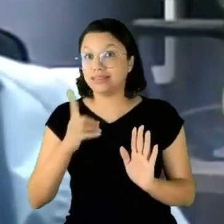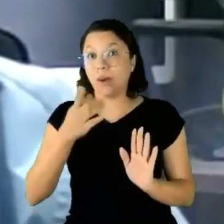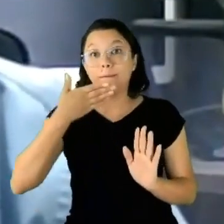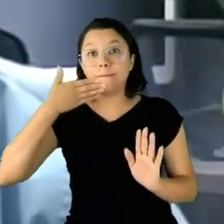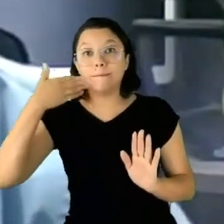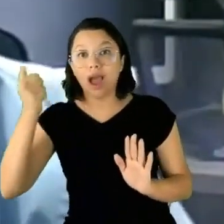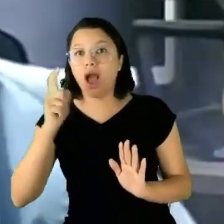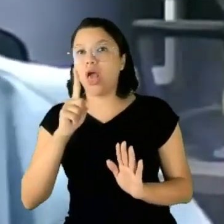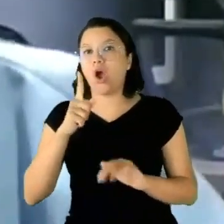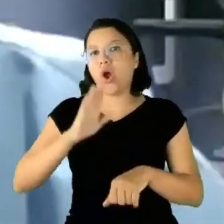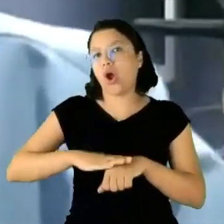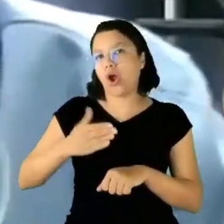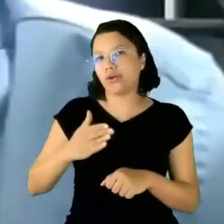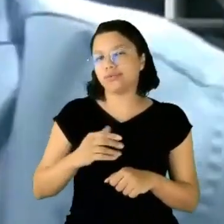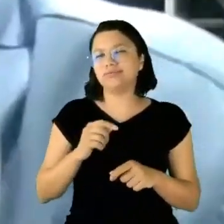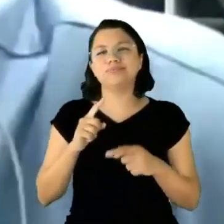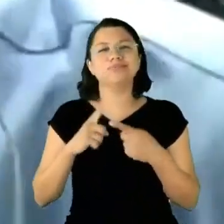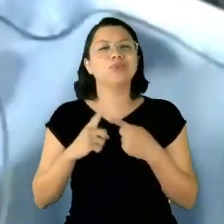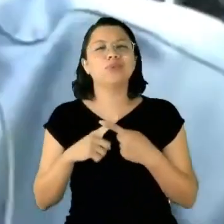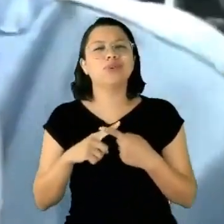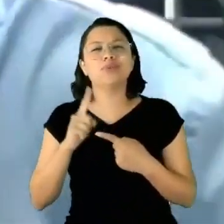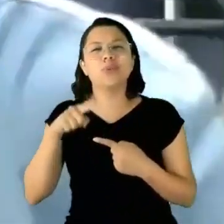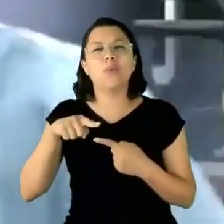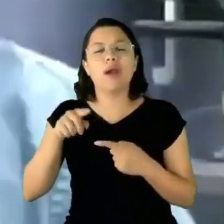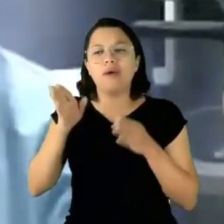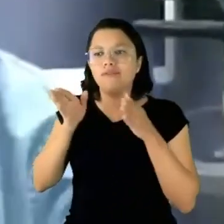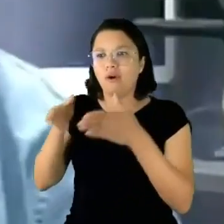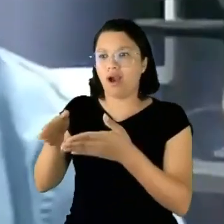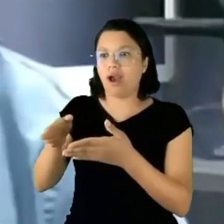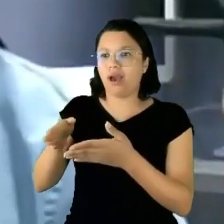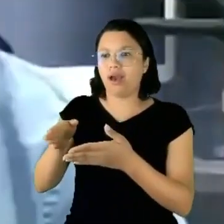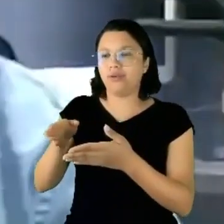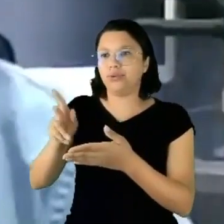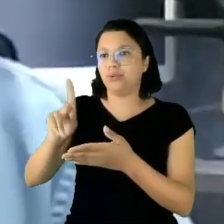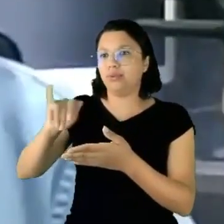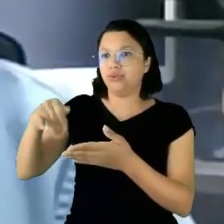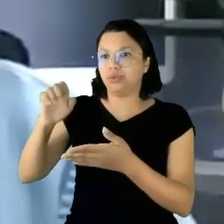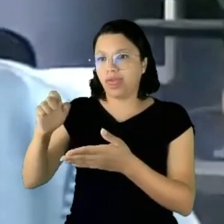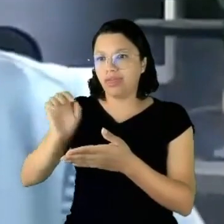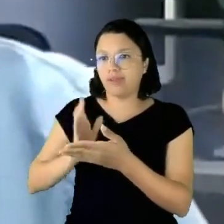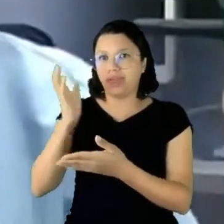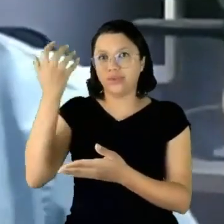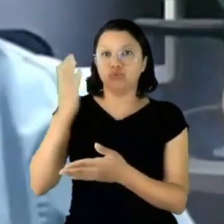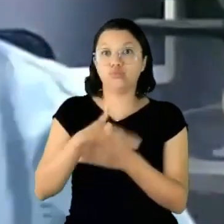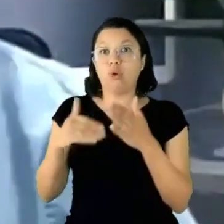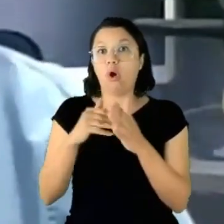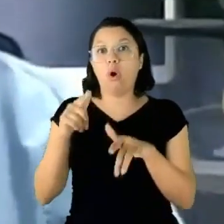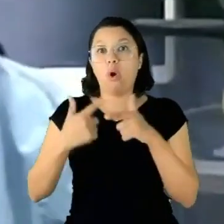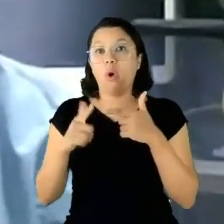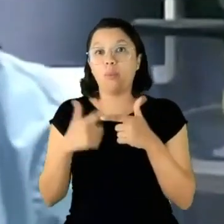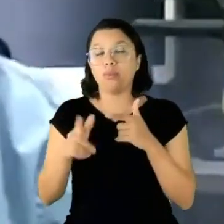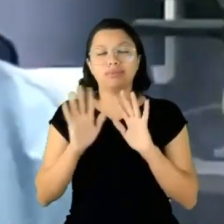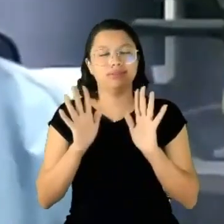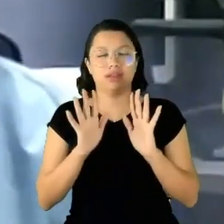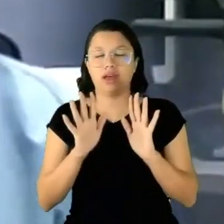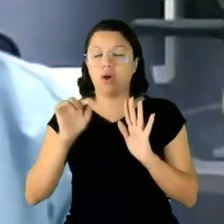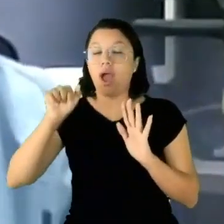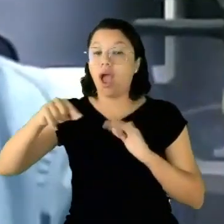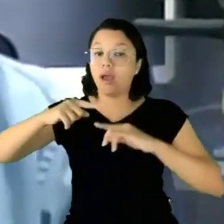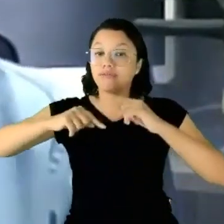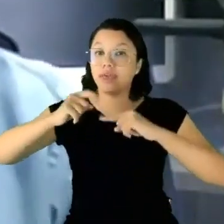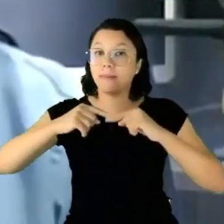não é o PJE que vai resolver o nosso problema. O PJE é uma excelente ferramenta, mas nós temos que